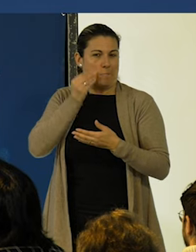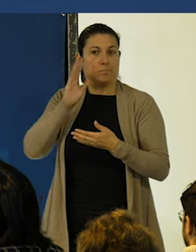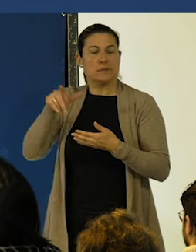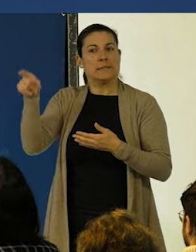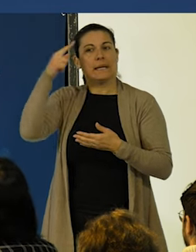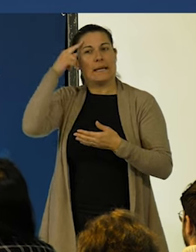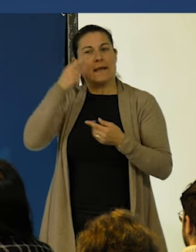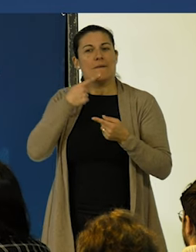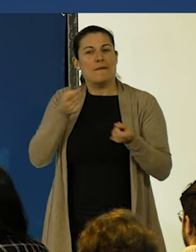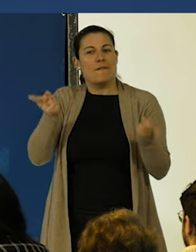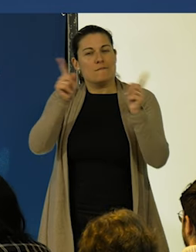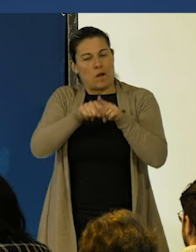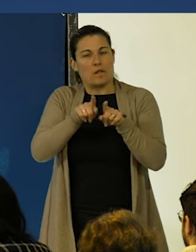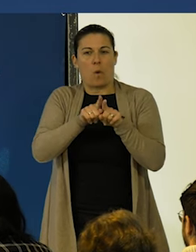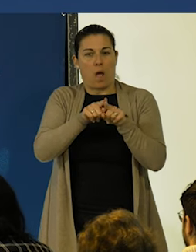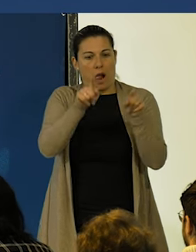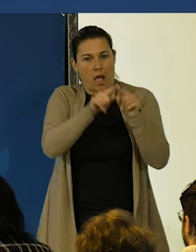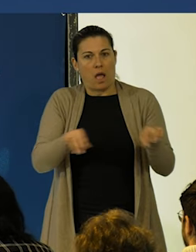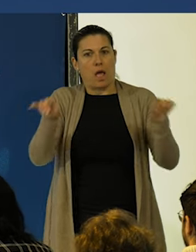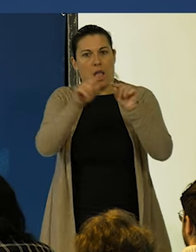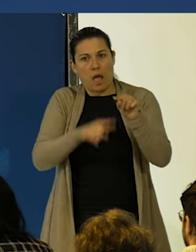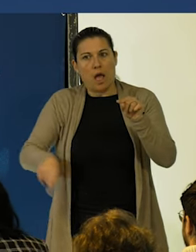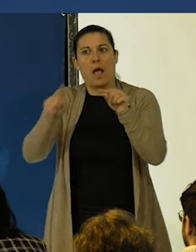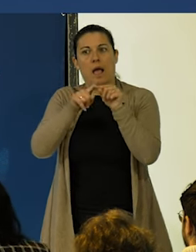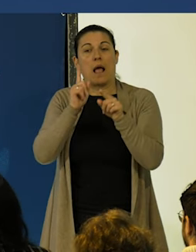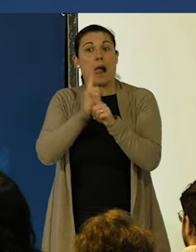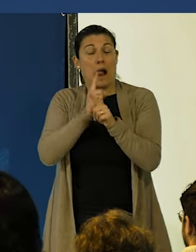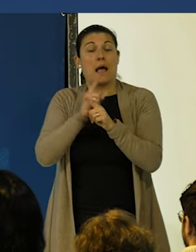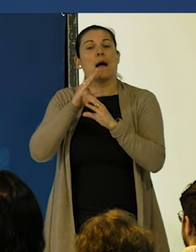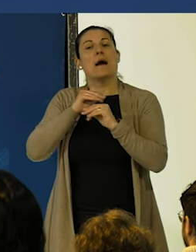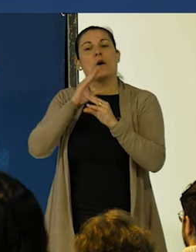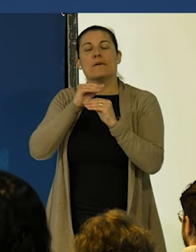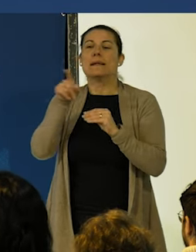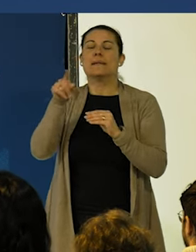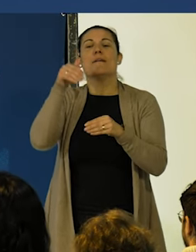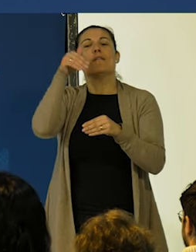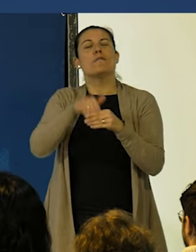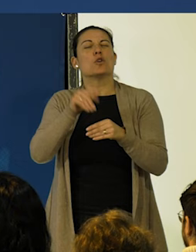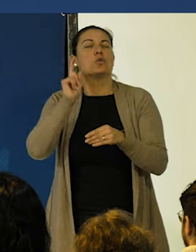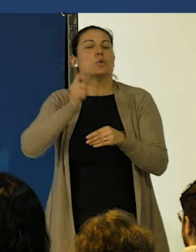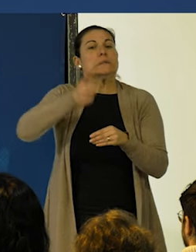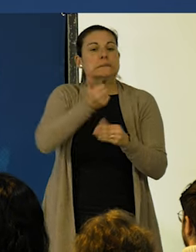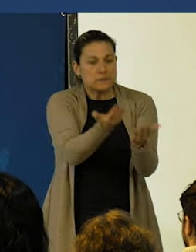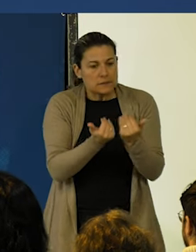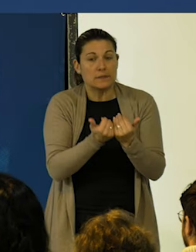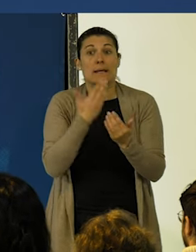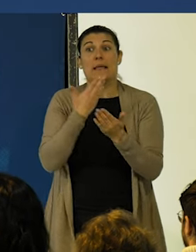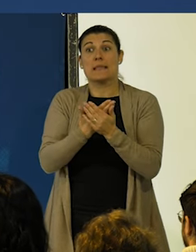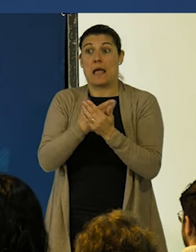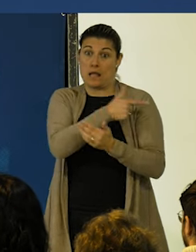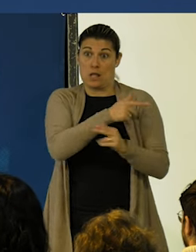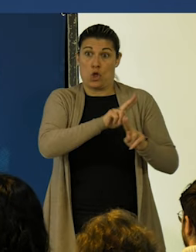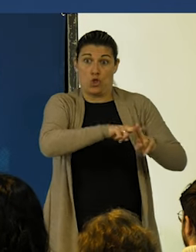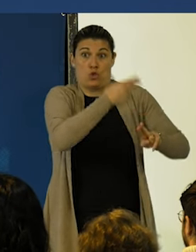que volta sempre uma e outra vez. É a velha conversa do voto útil, que aliás tem o dobro da nossa